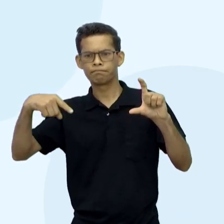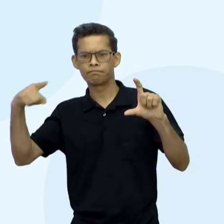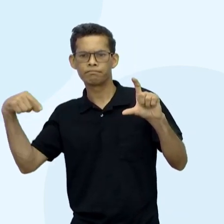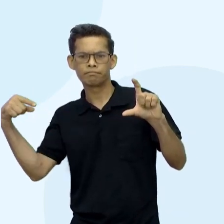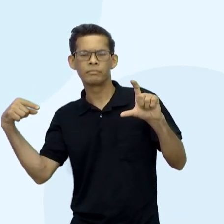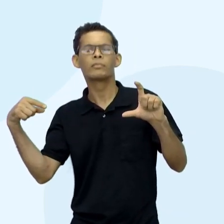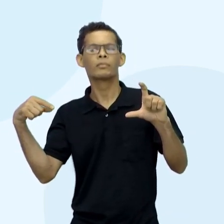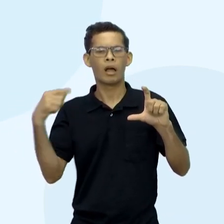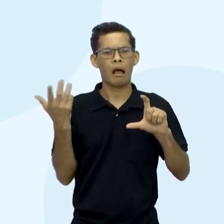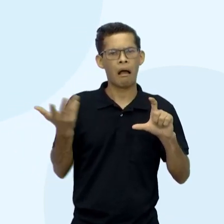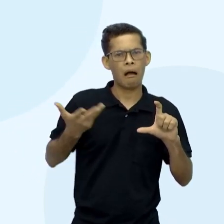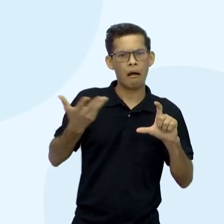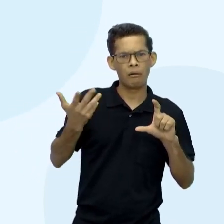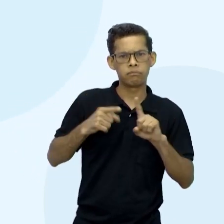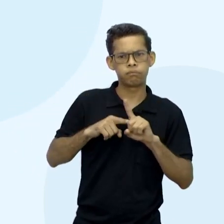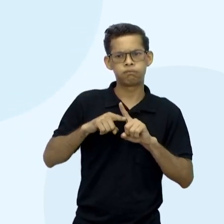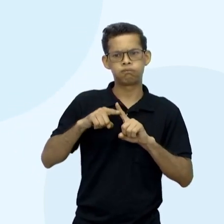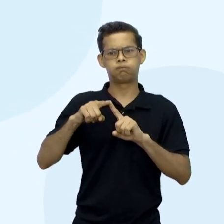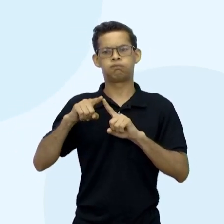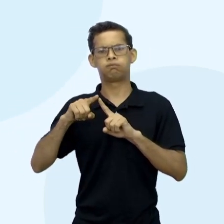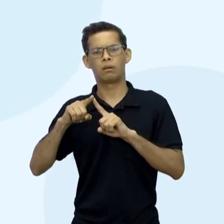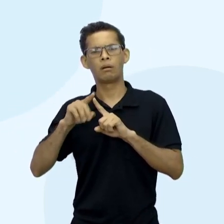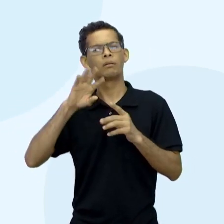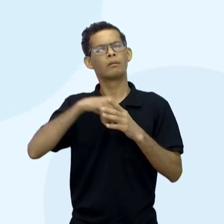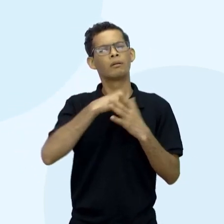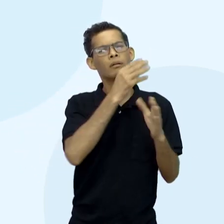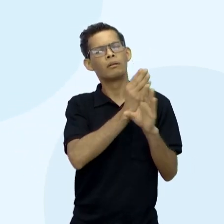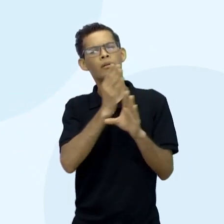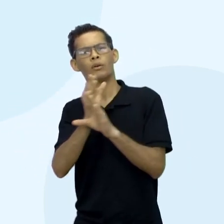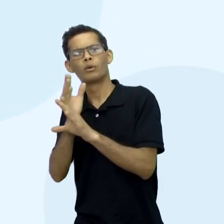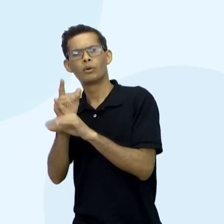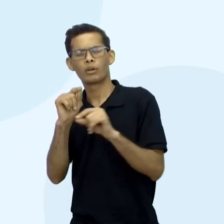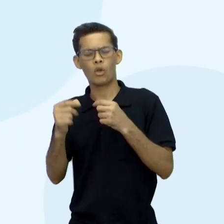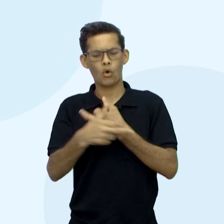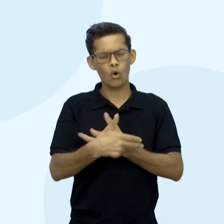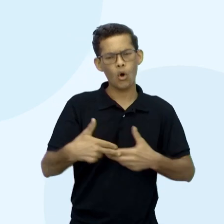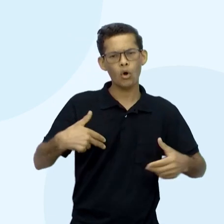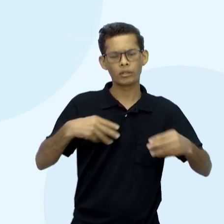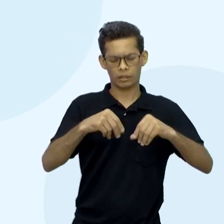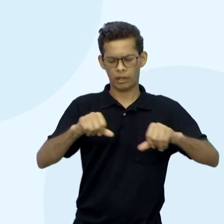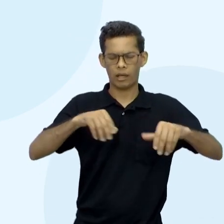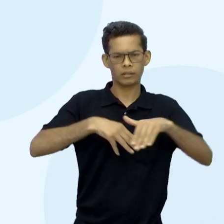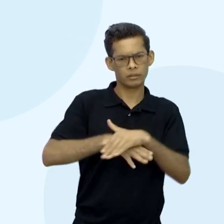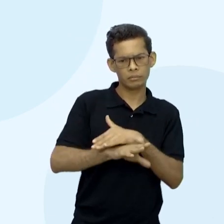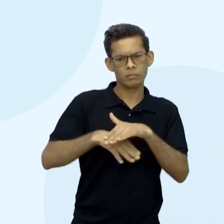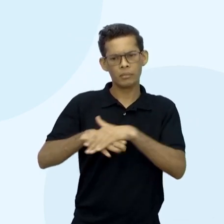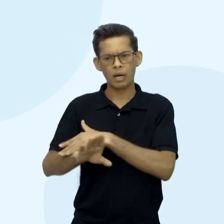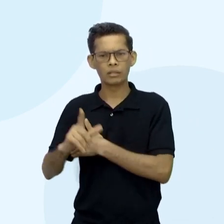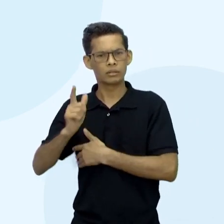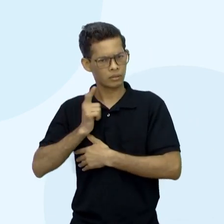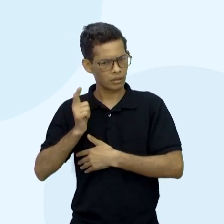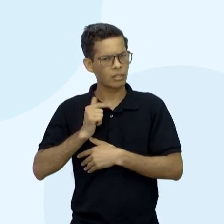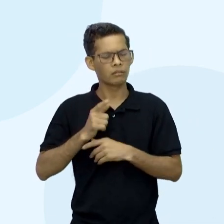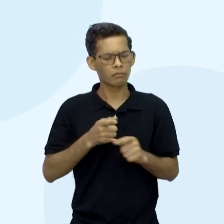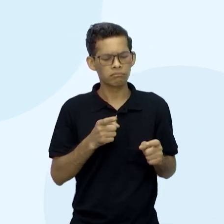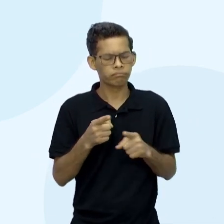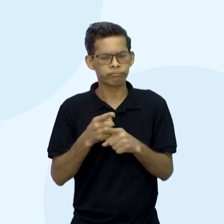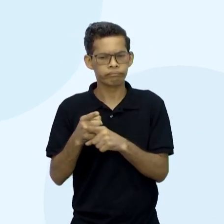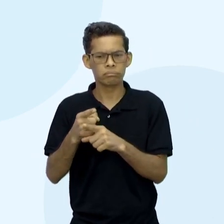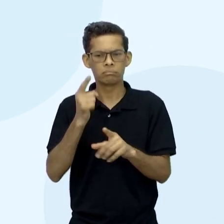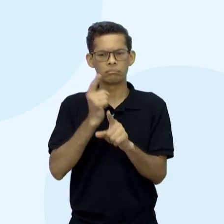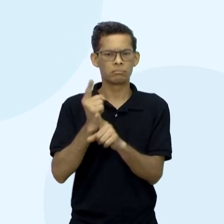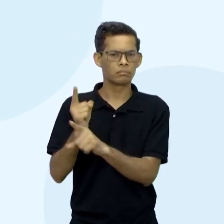mapear a estrutura geológica e identificar objetos soterrados. O nosso foco da aula de hoje, pessoal, da aula prática, é isso aqui,